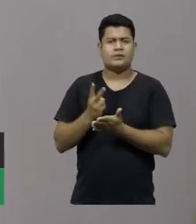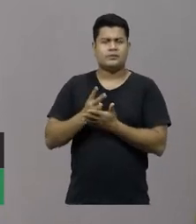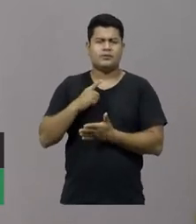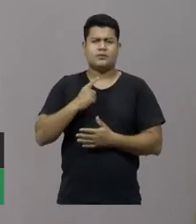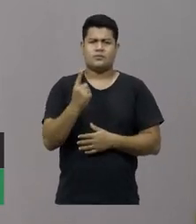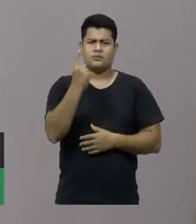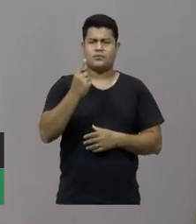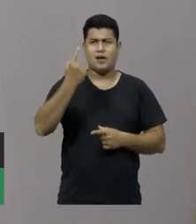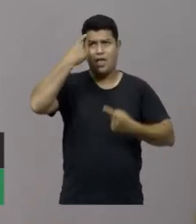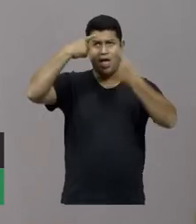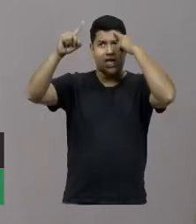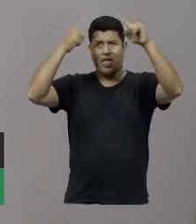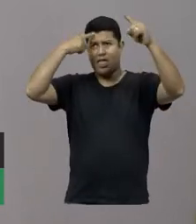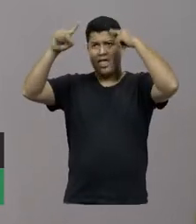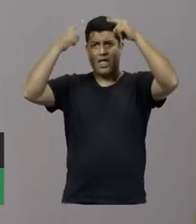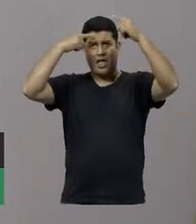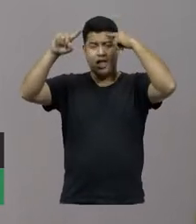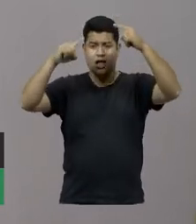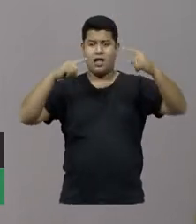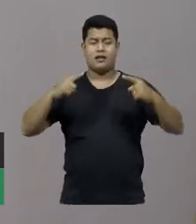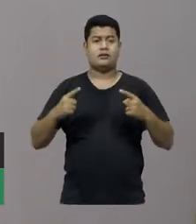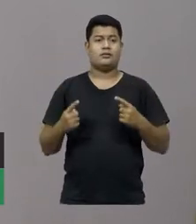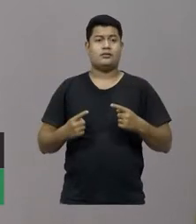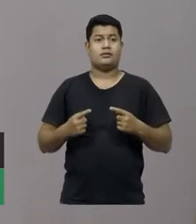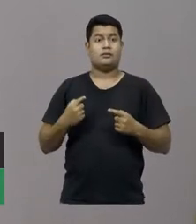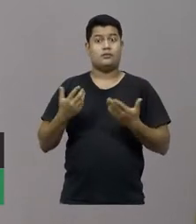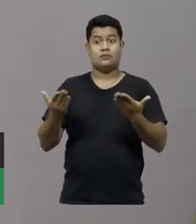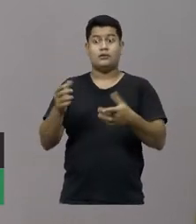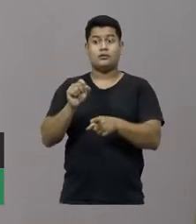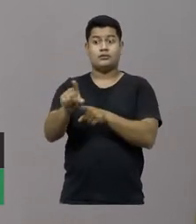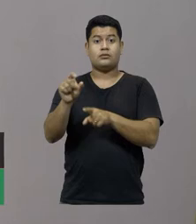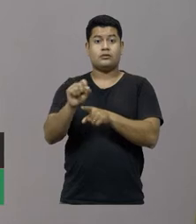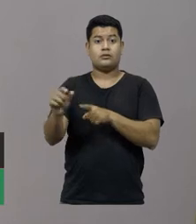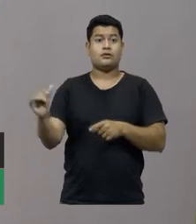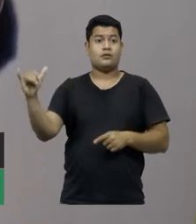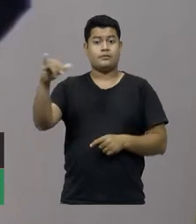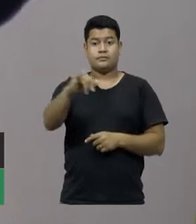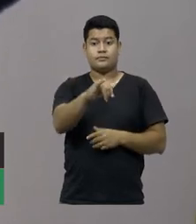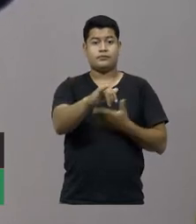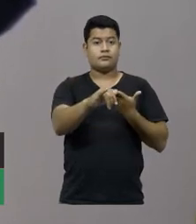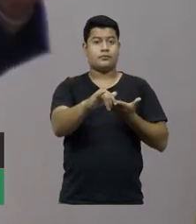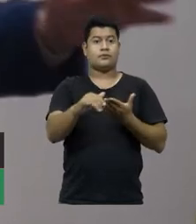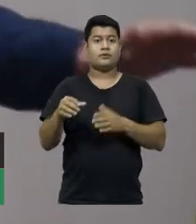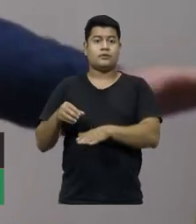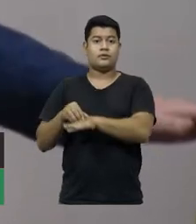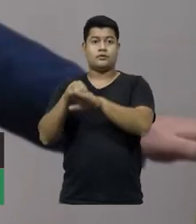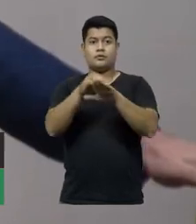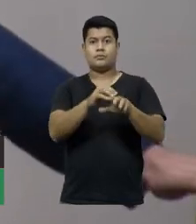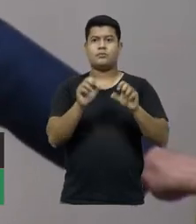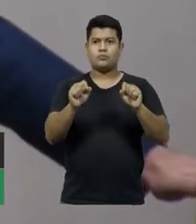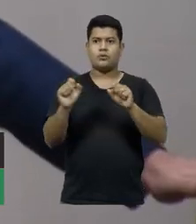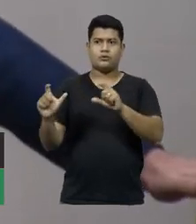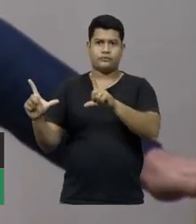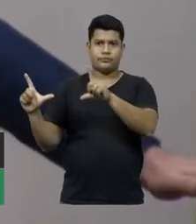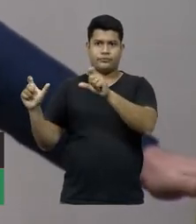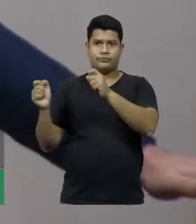assim, não, tem uma ideia, vamos locar um avião para transporte. Pode colocar a próxima foto. Vamos locar um